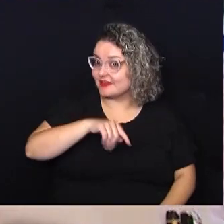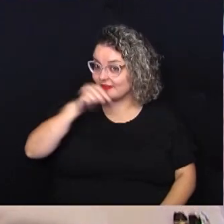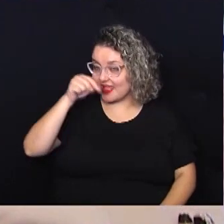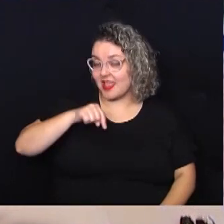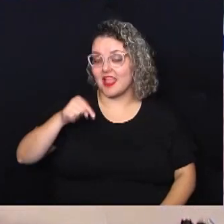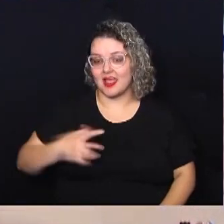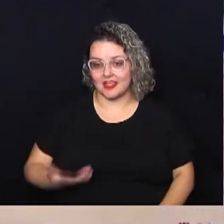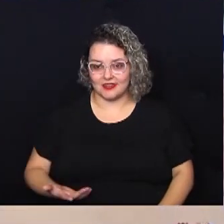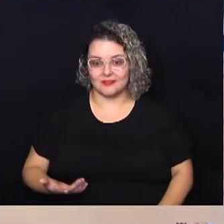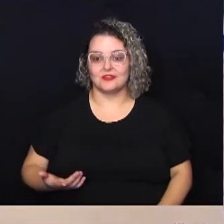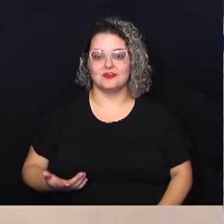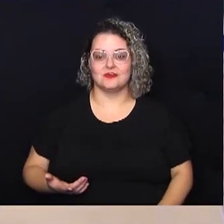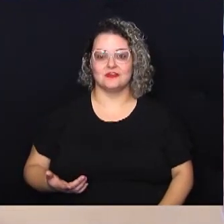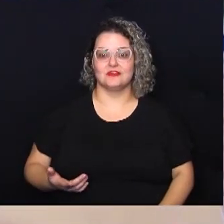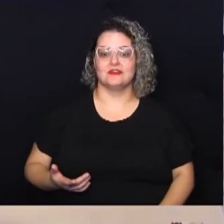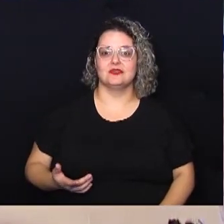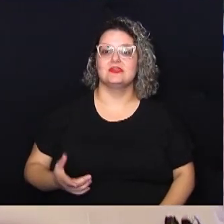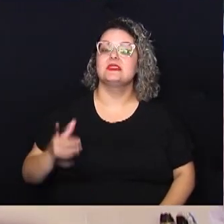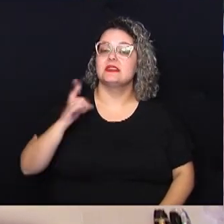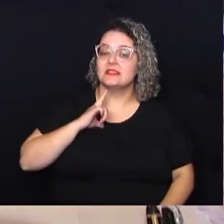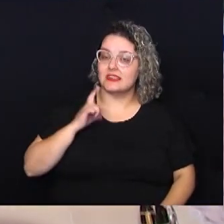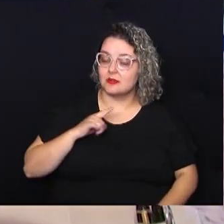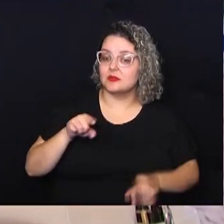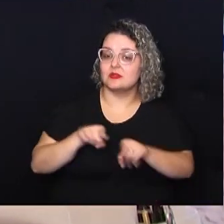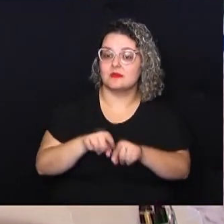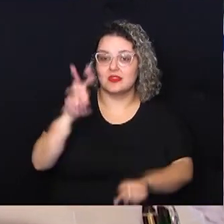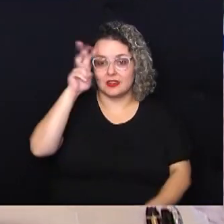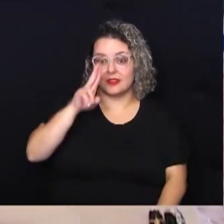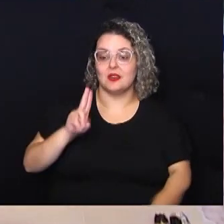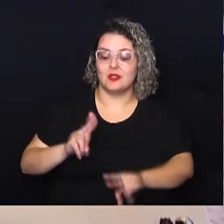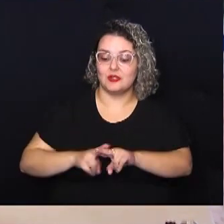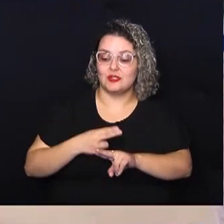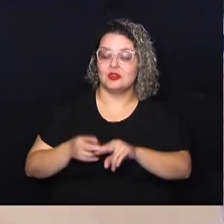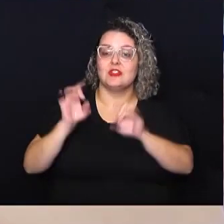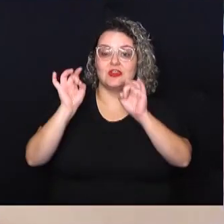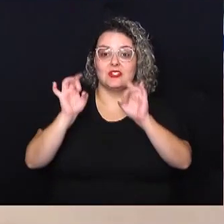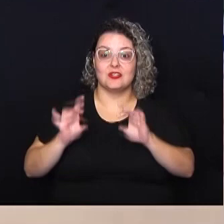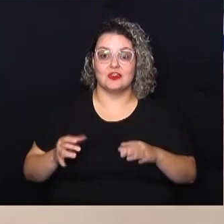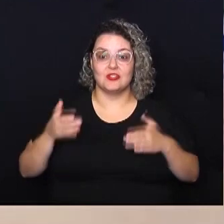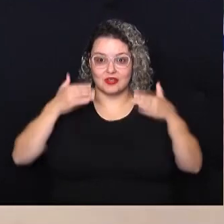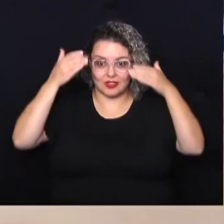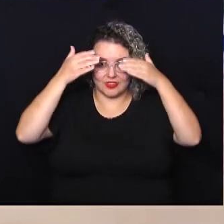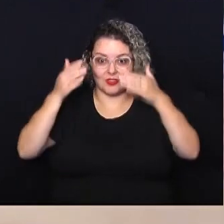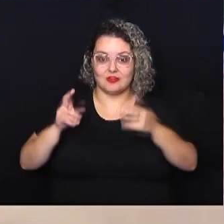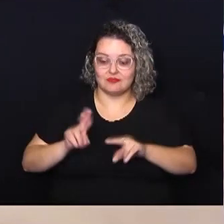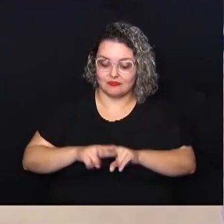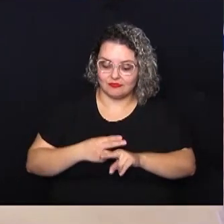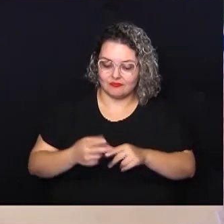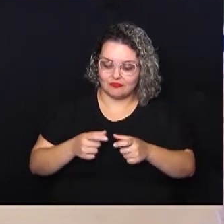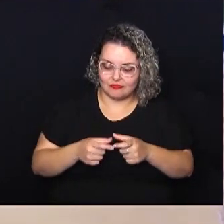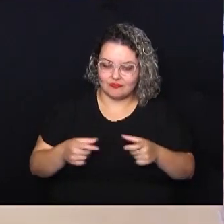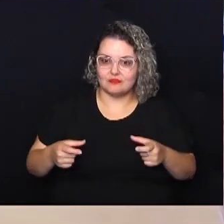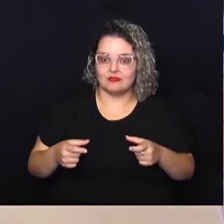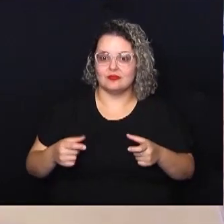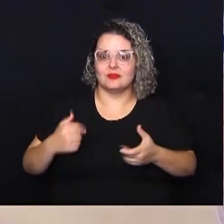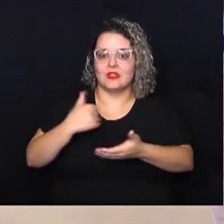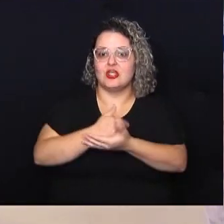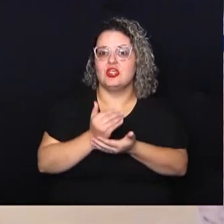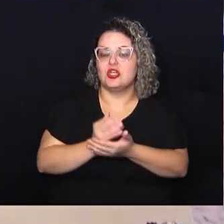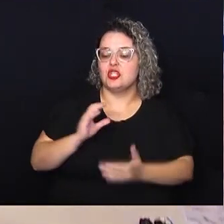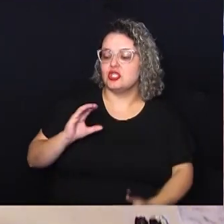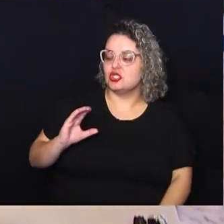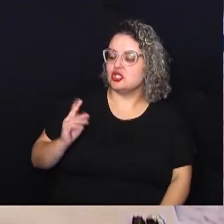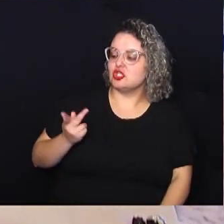de produtores da região, temos que lembrar o chocolate especial que o chefe fez, uma barrinha de chocolate, um bolo Choco Chips,